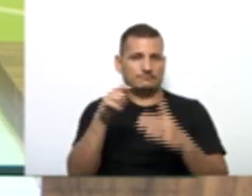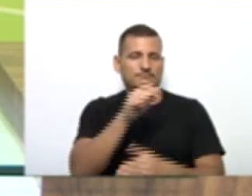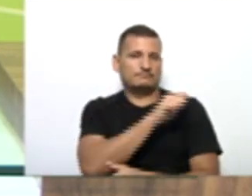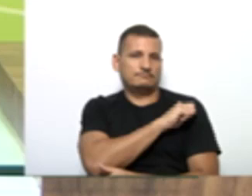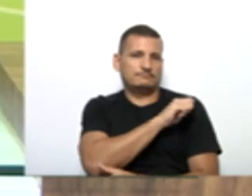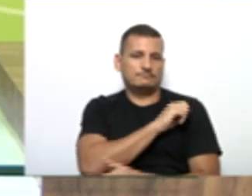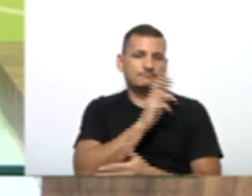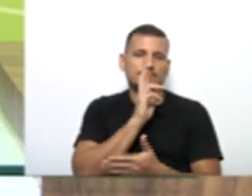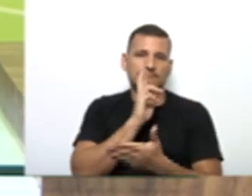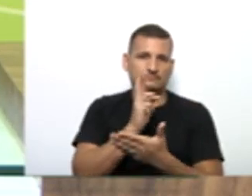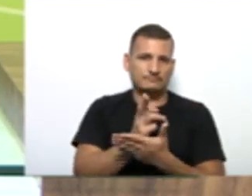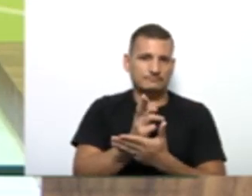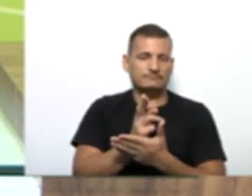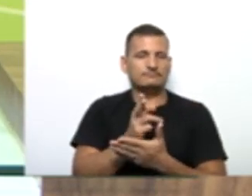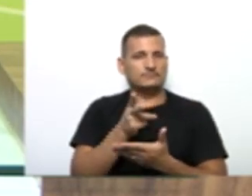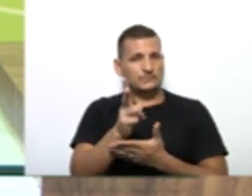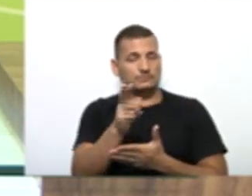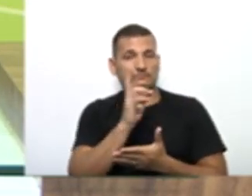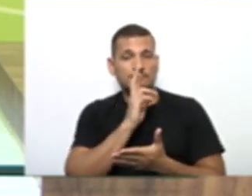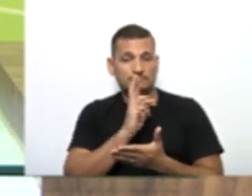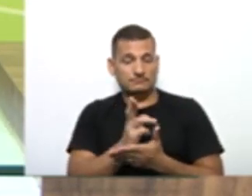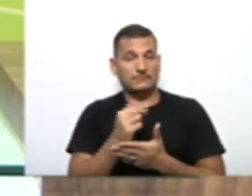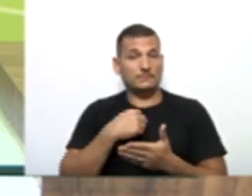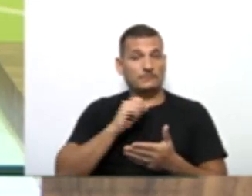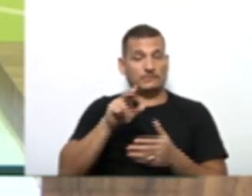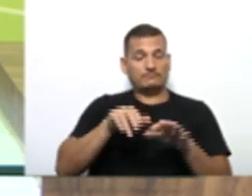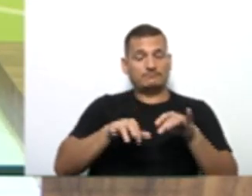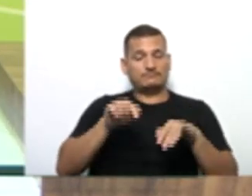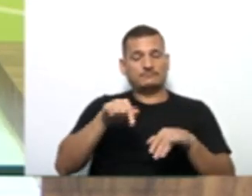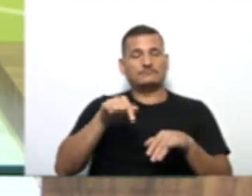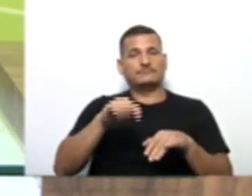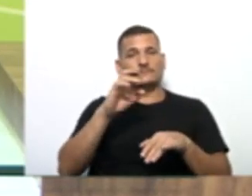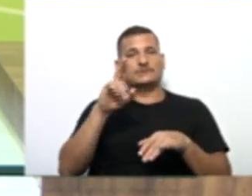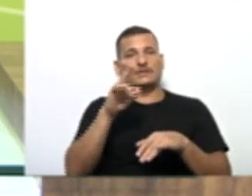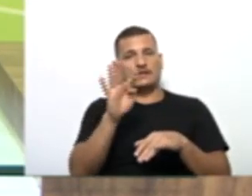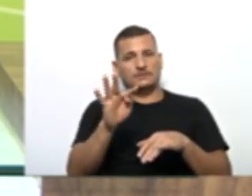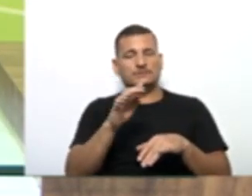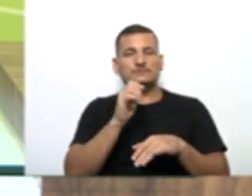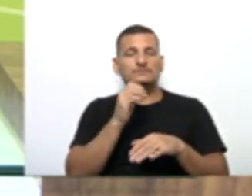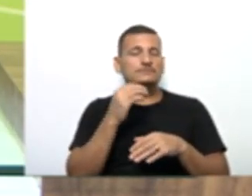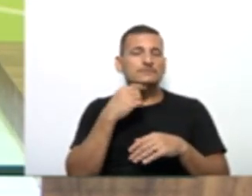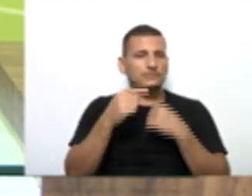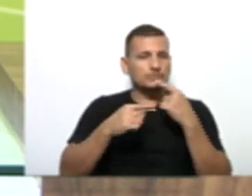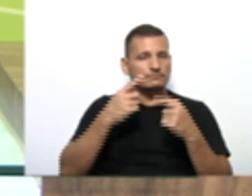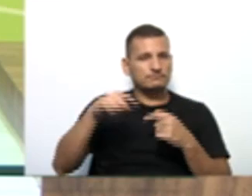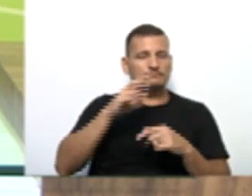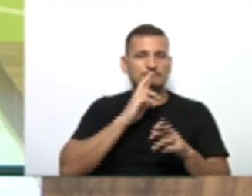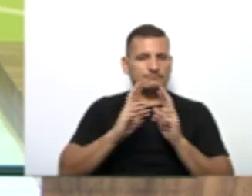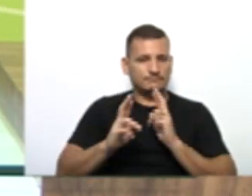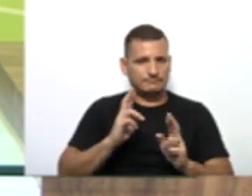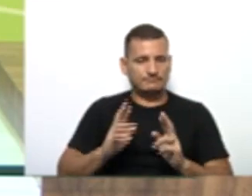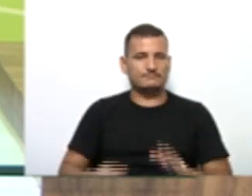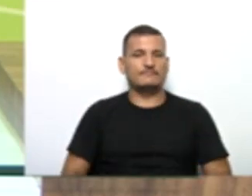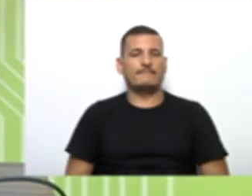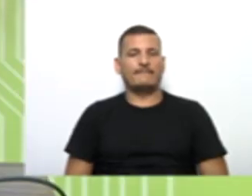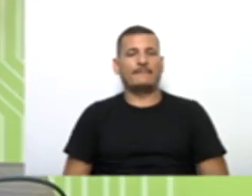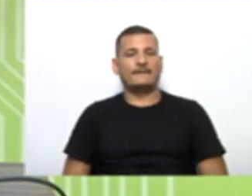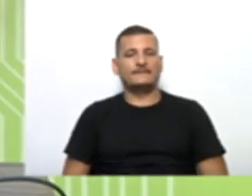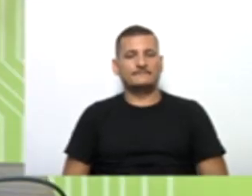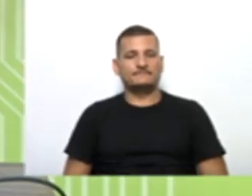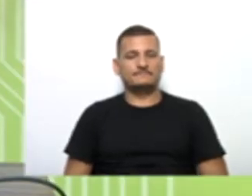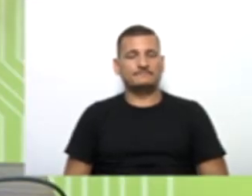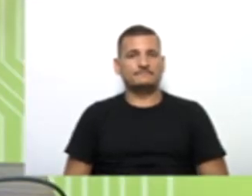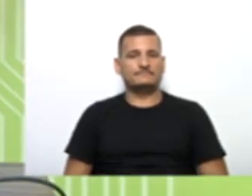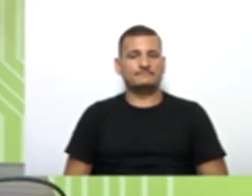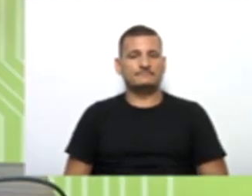que responderam. Continue respondendo que eu estarei aqui no chat tentando tirar as dúvidas de vocês, ok? Professora Anabela. Ah, ficamos